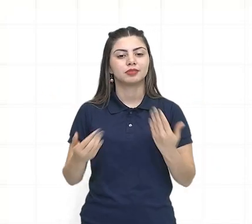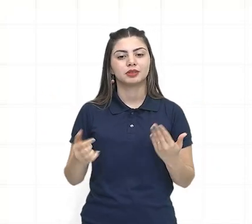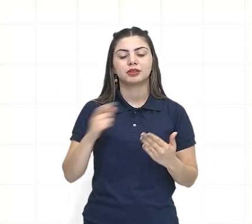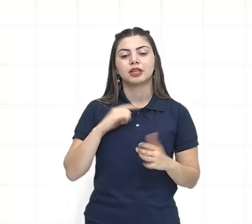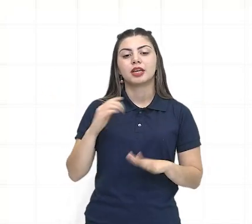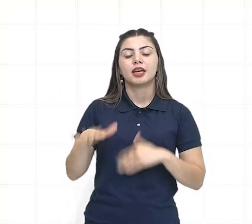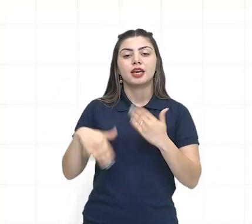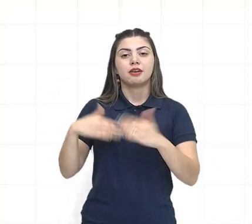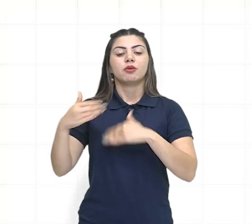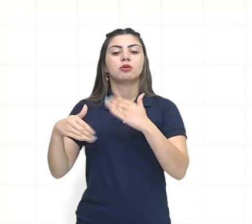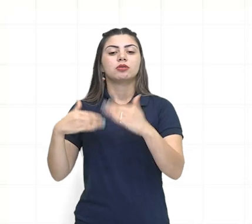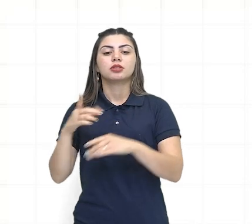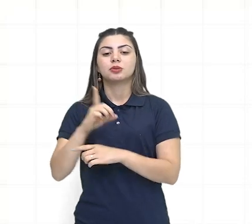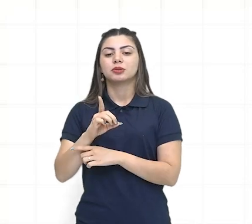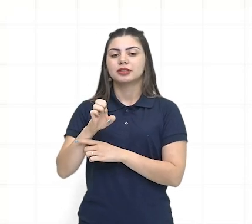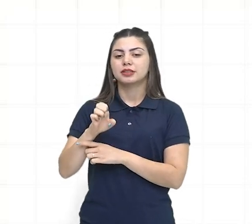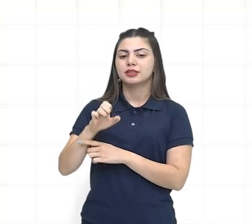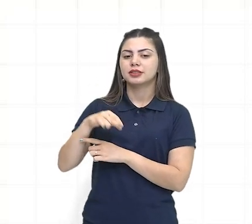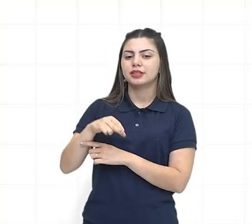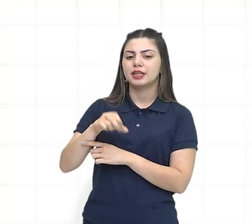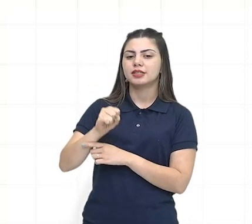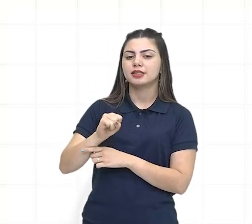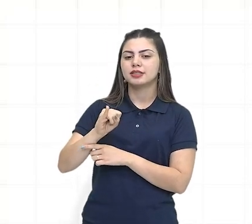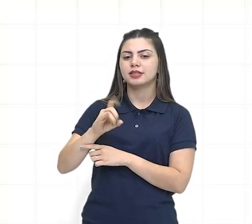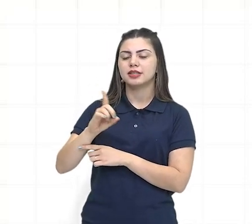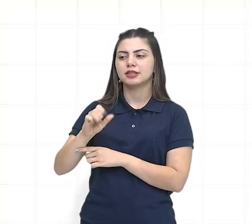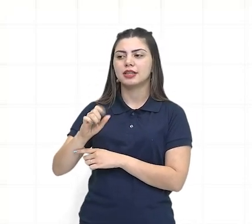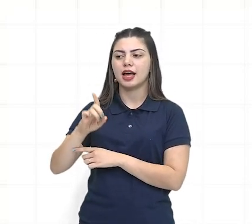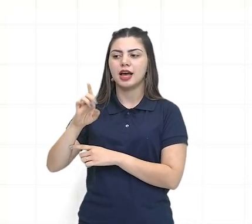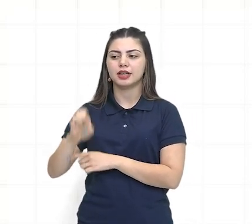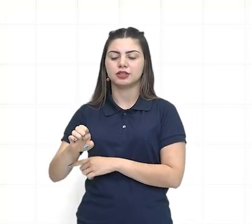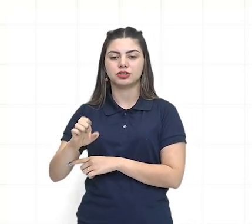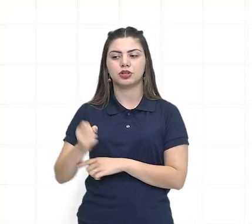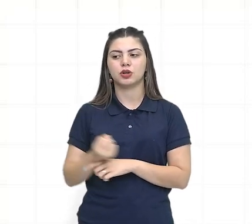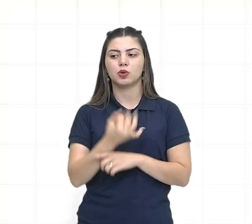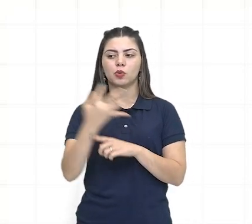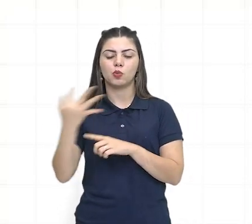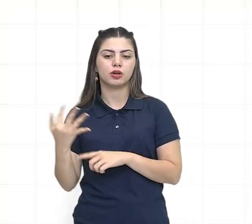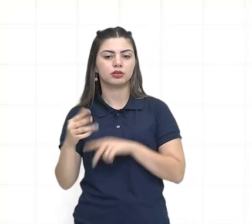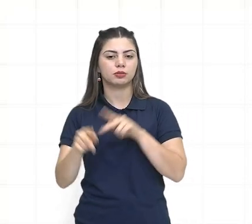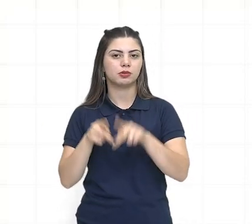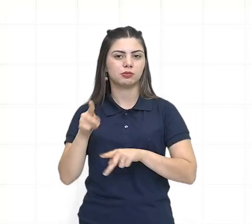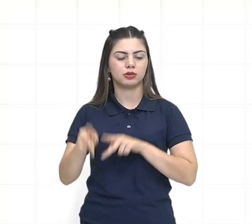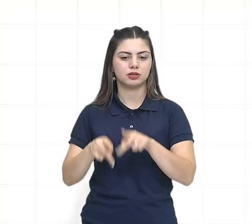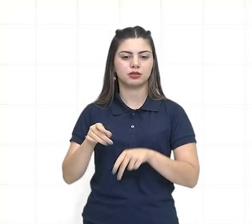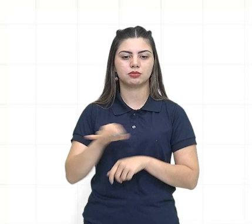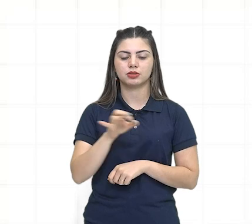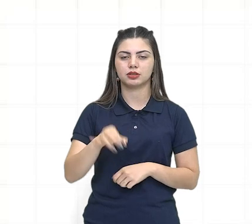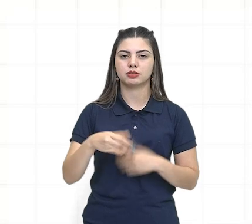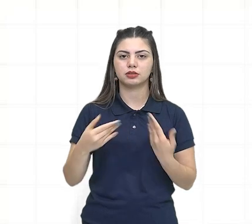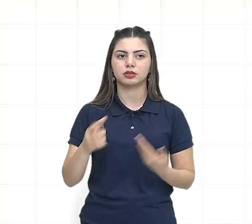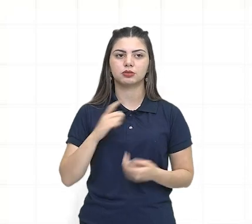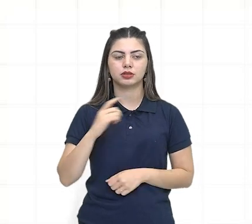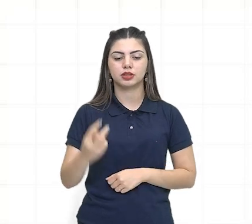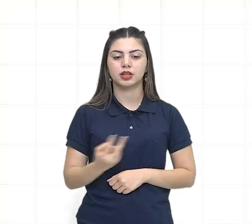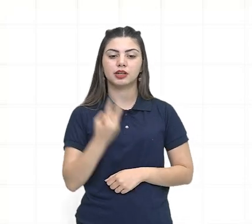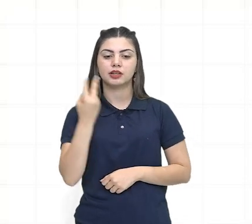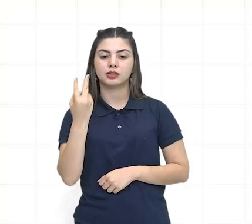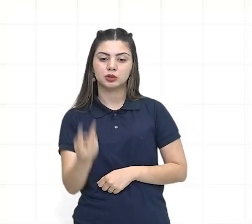Evolução da densidade demográfica. Aí ele vai trazer aqui, ó, duas grandezas que